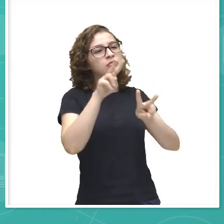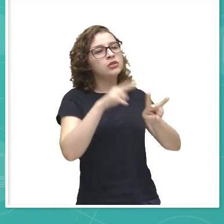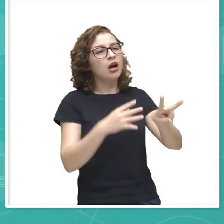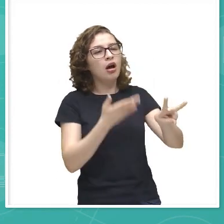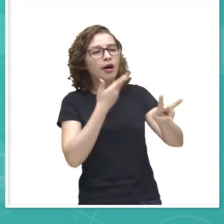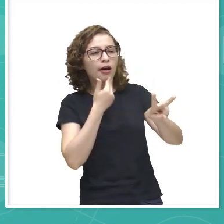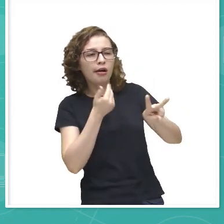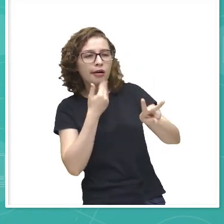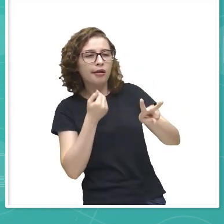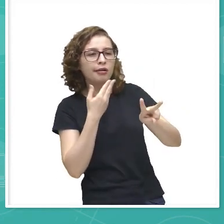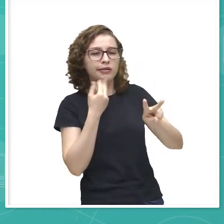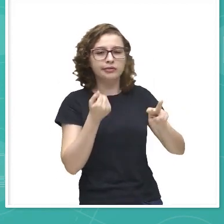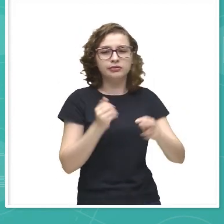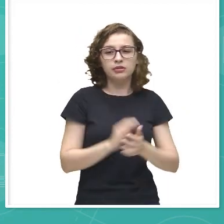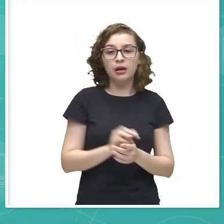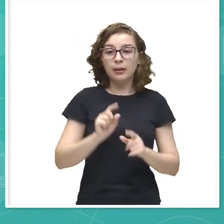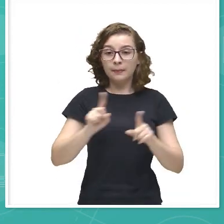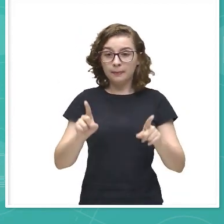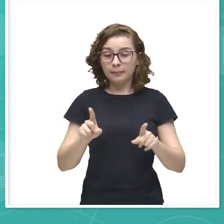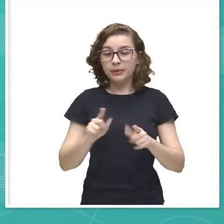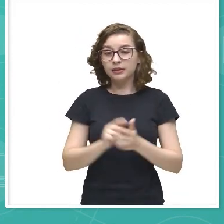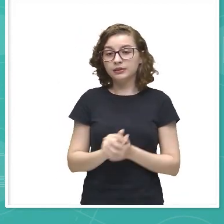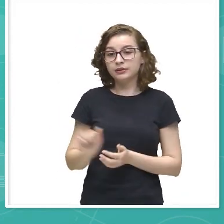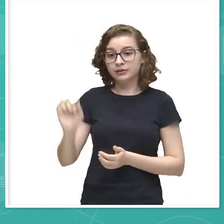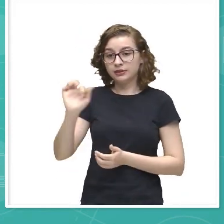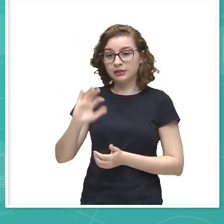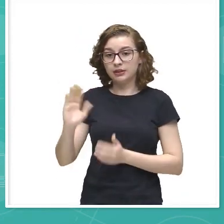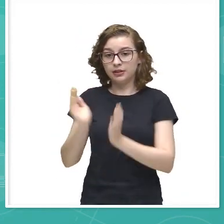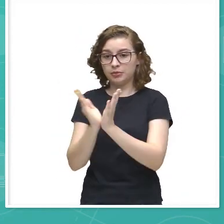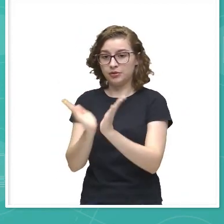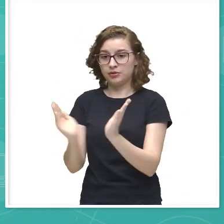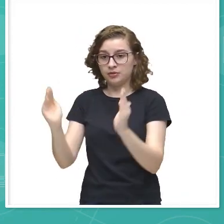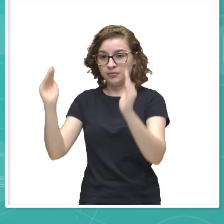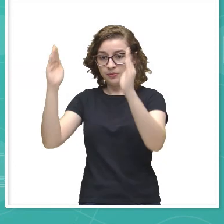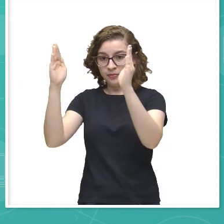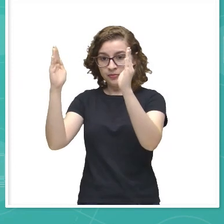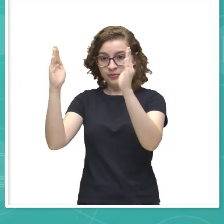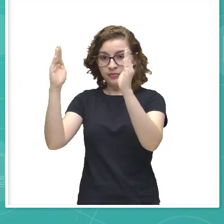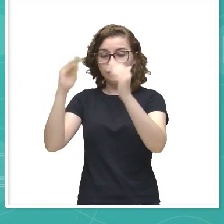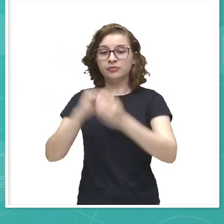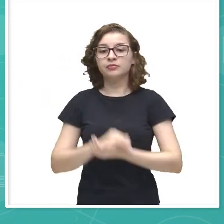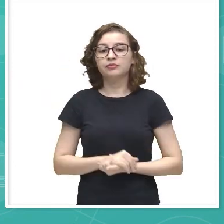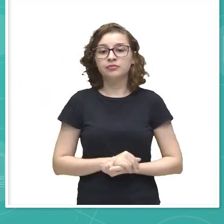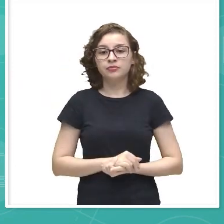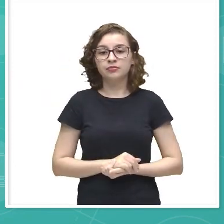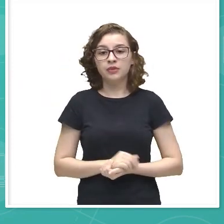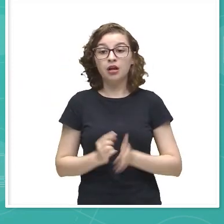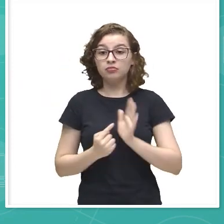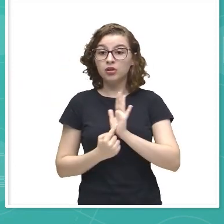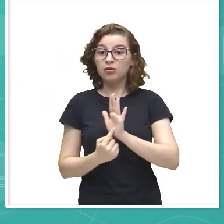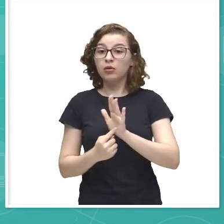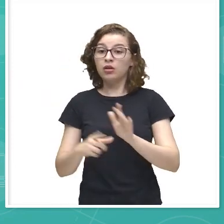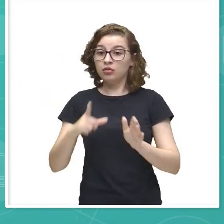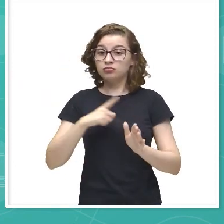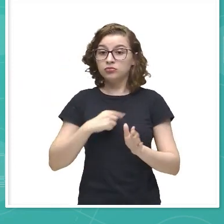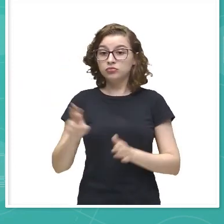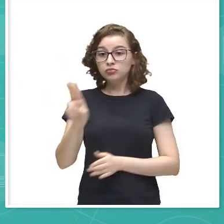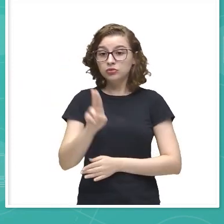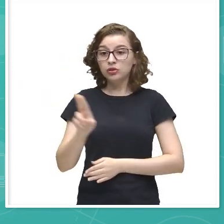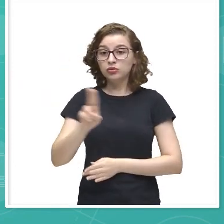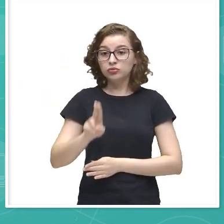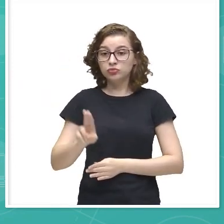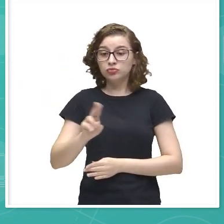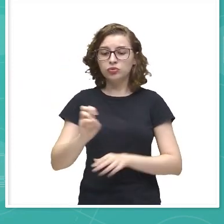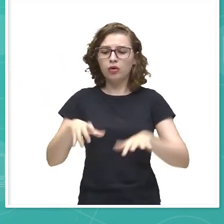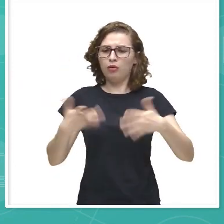né? Já na segunda imagem, a urna funerária marajoara, ela possui uma função. Qual